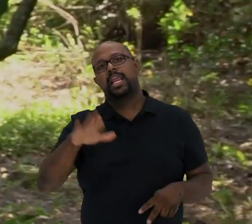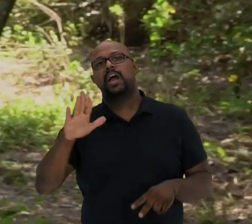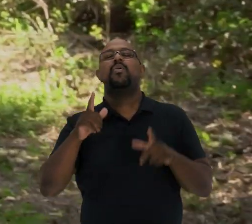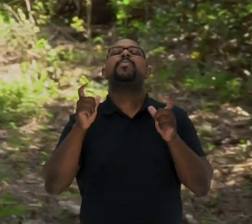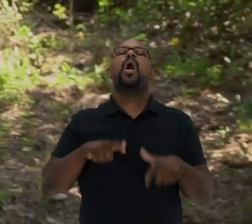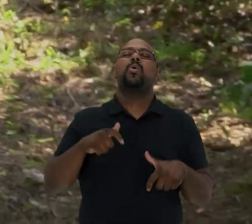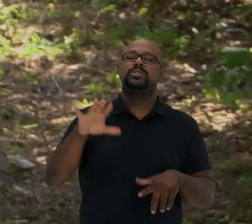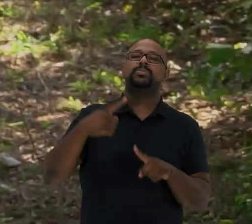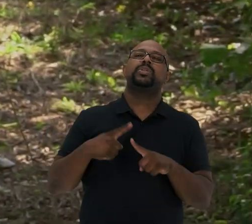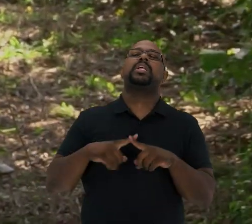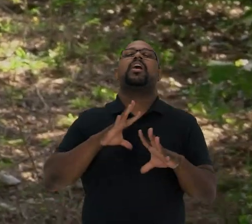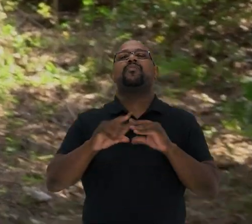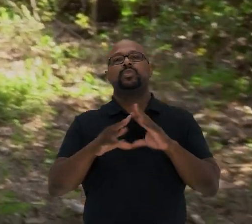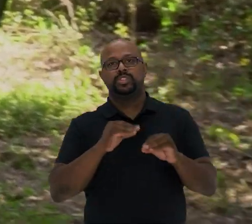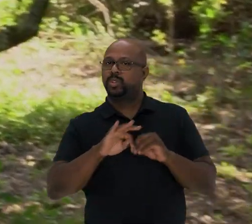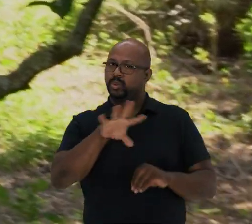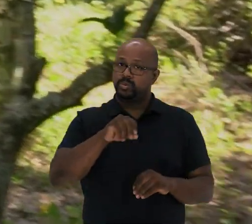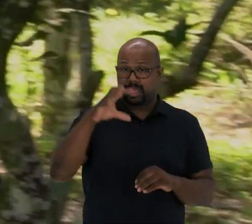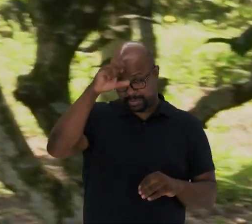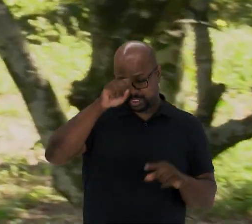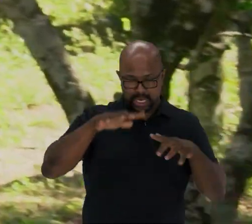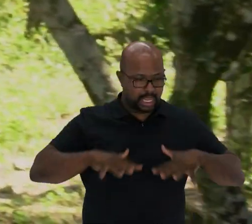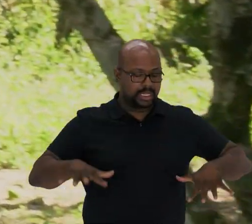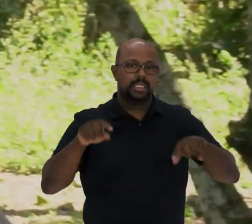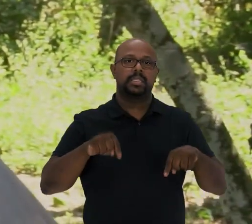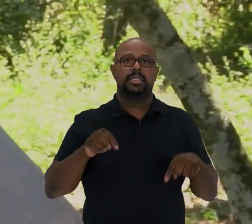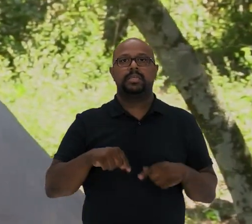onde que iam, por que estavam fugindo. Tudo aprendi aqui nesse local.